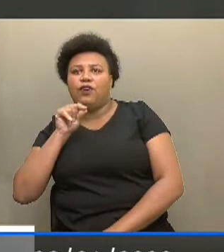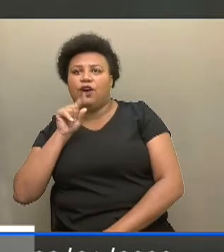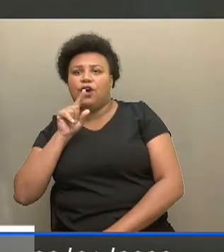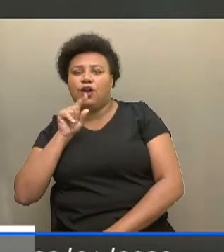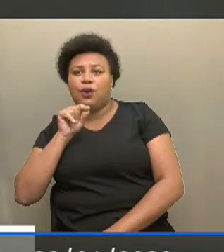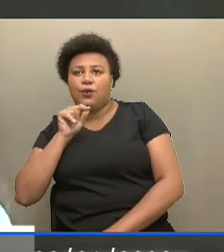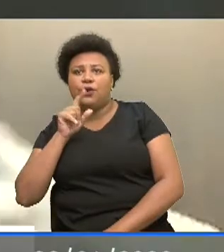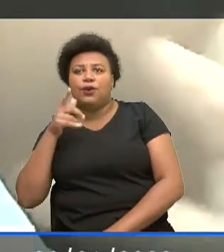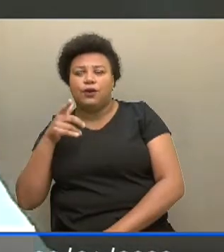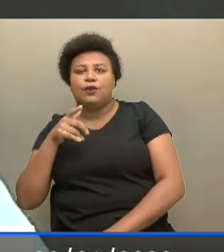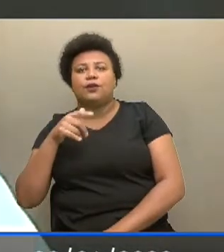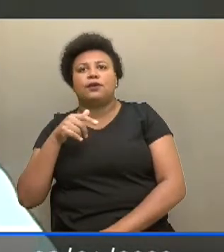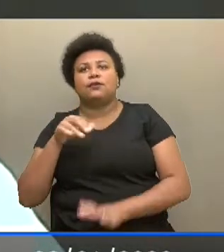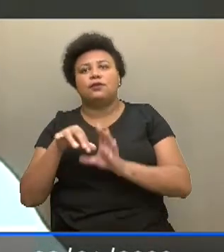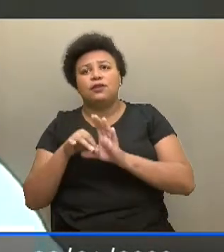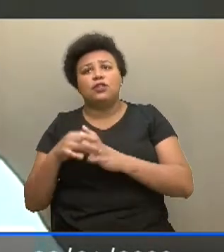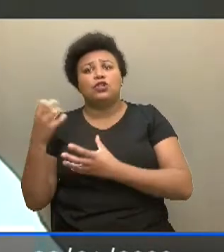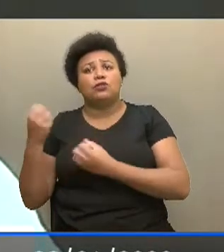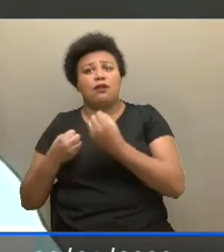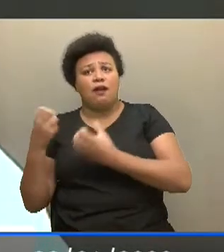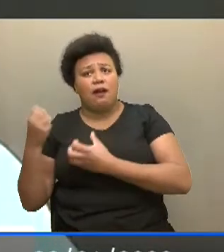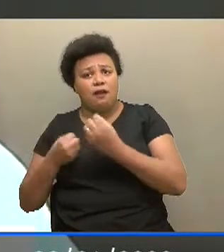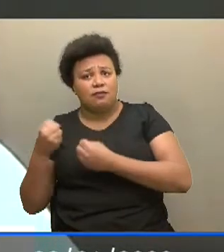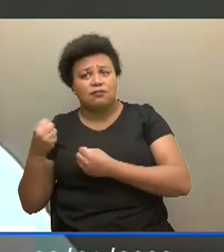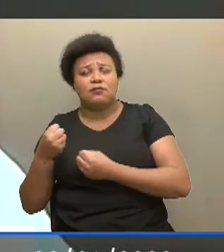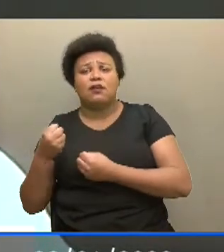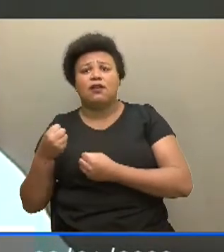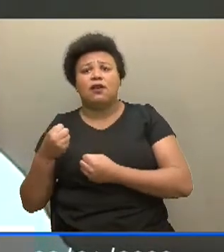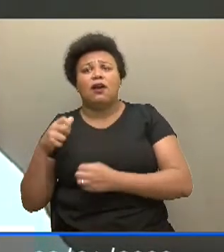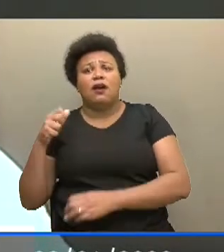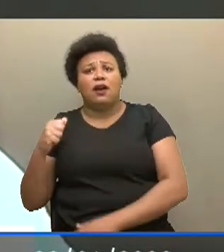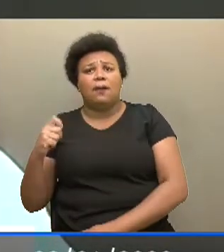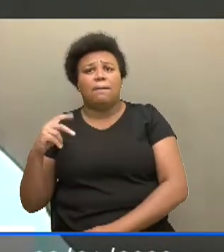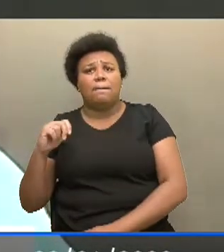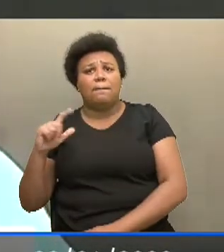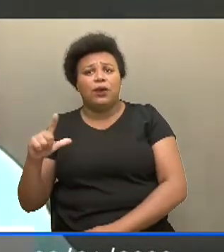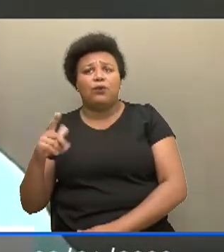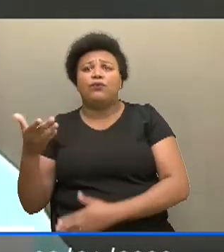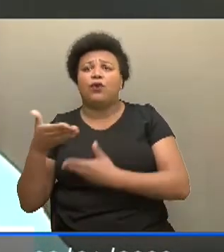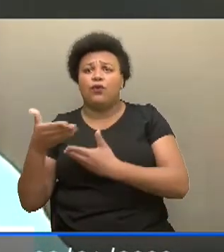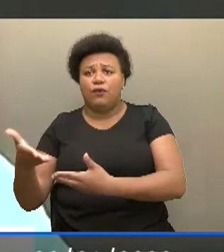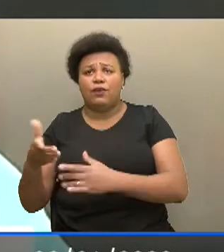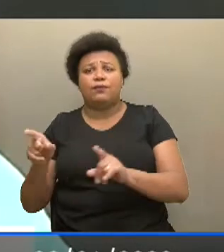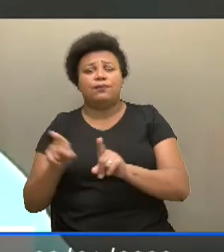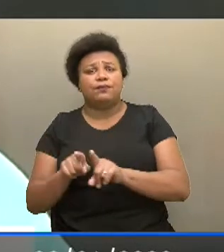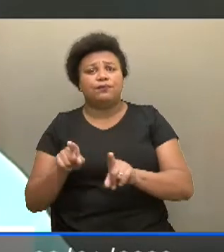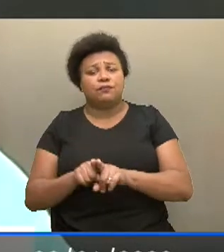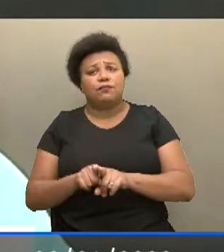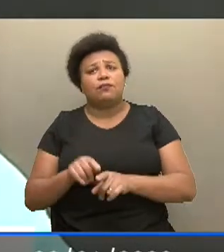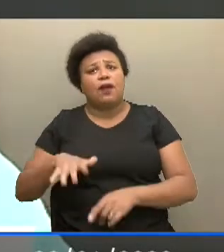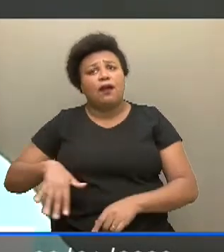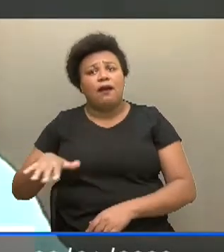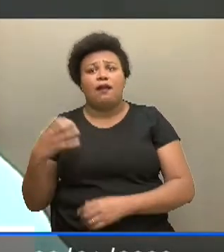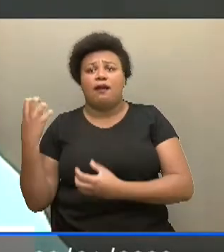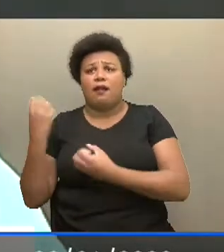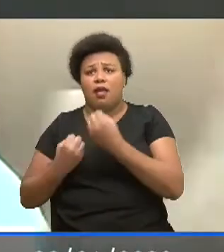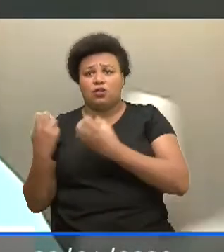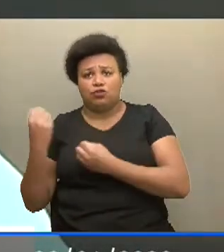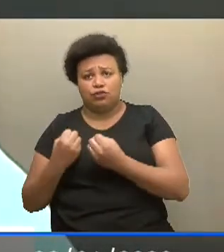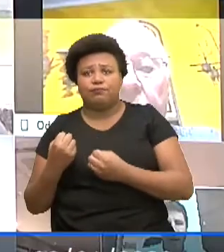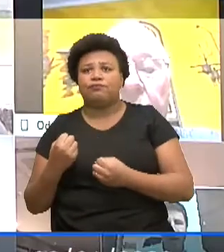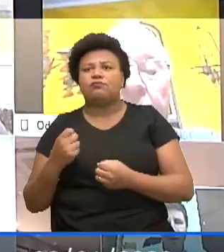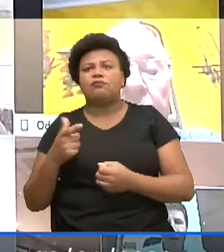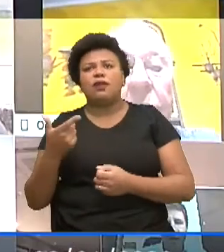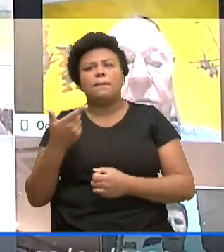das aves, o Sindilat e a Pio também, que não sei se já está presente, mas a Pio foi convidada, do setor do leite, né? E